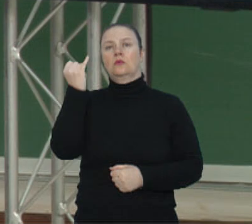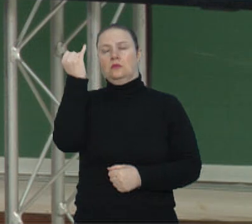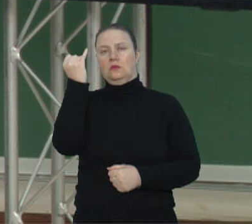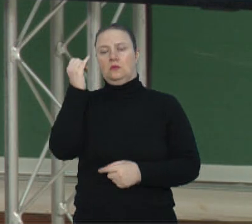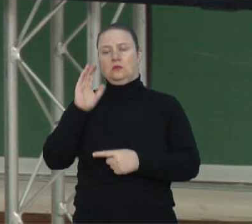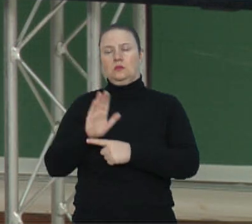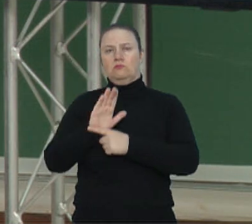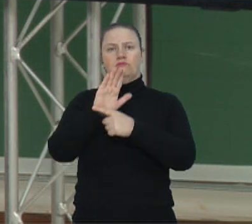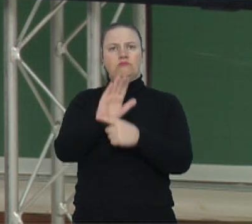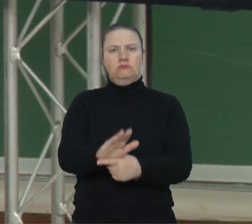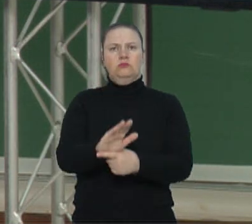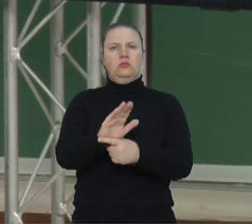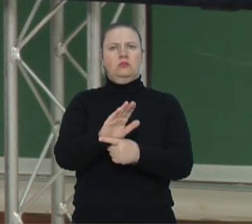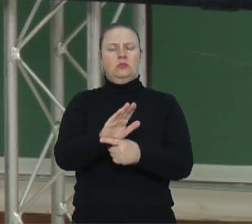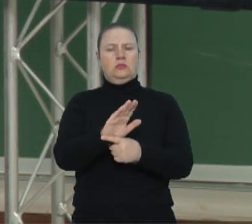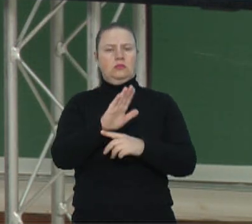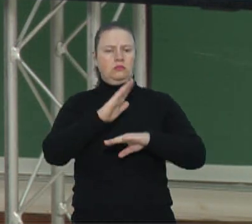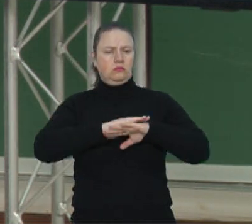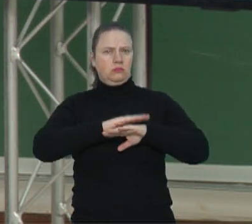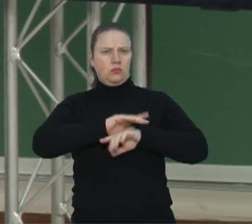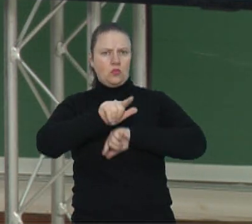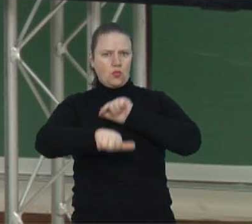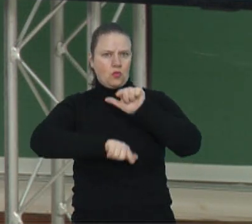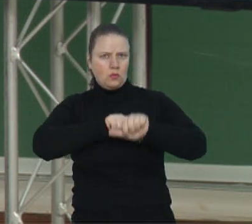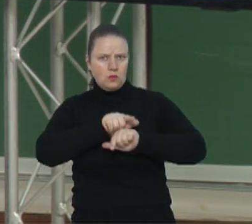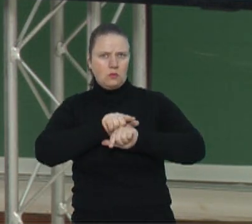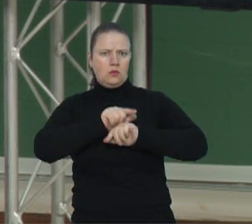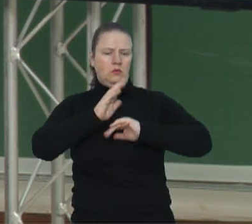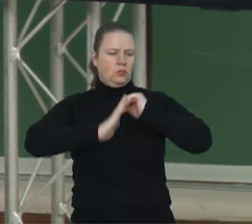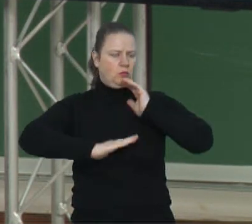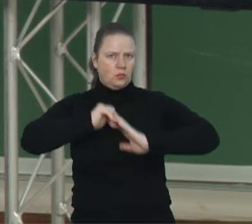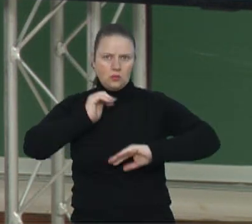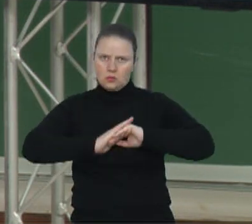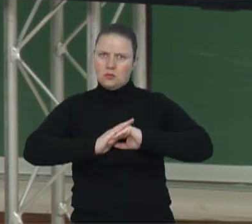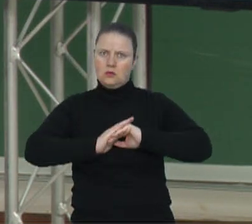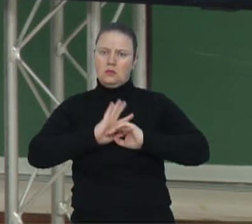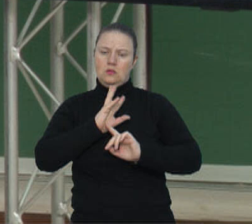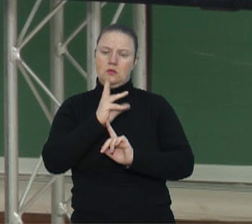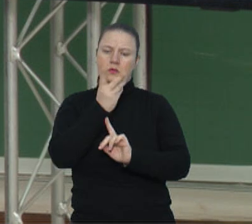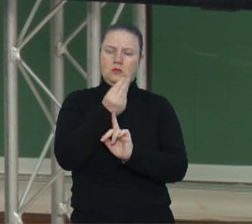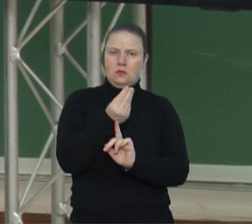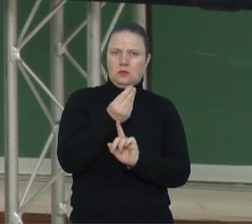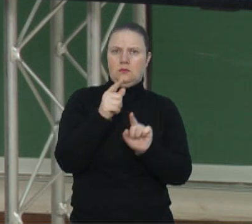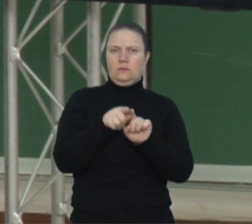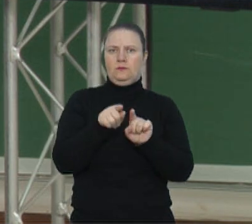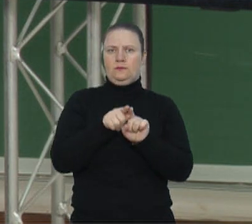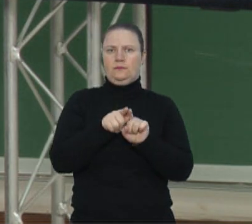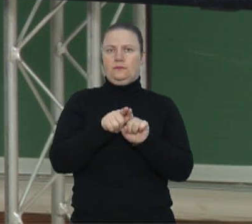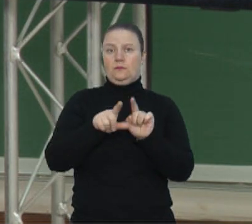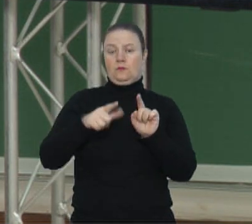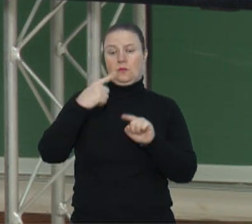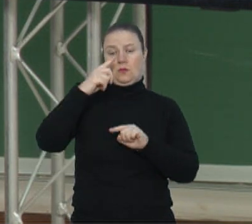artes. Então, já na América, por exemplo, no pós-Segunda Guerra Mundial,